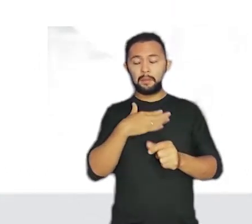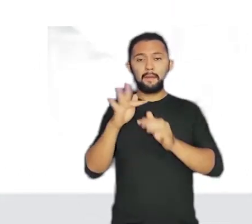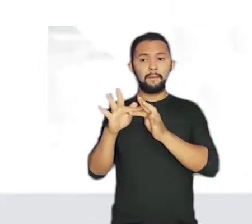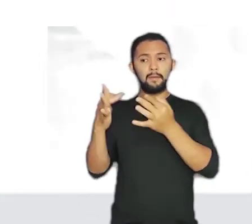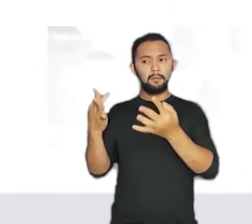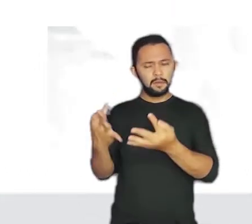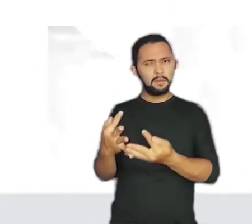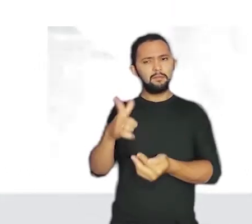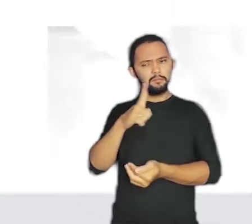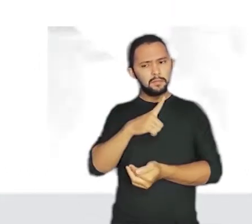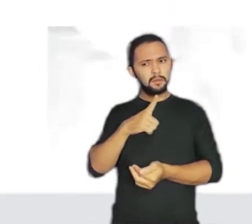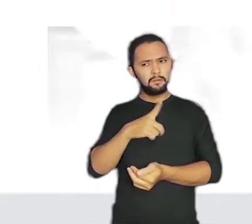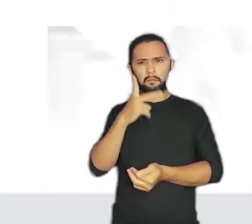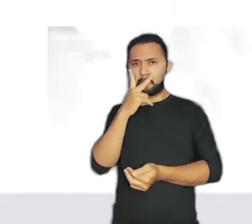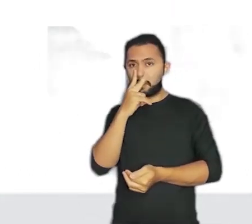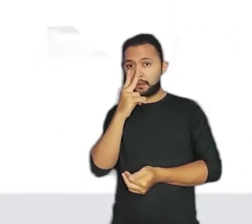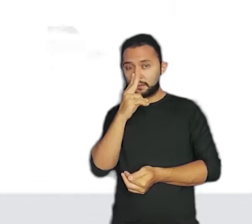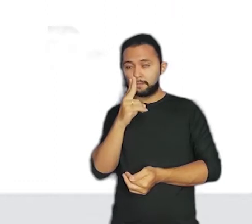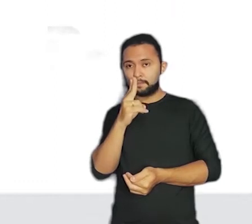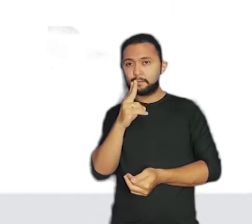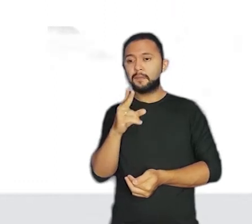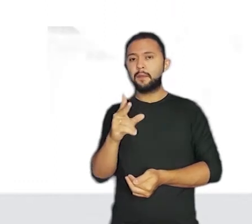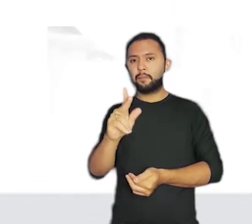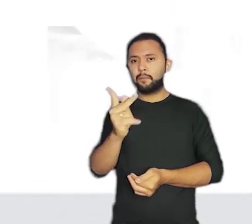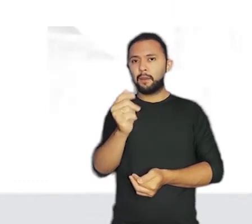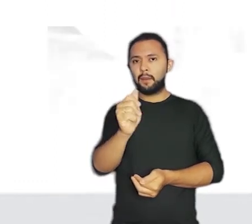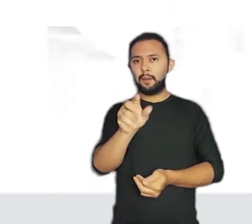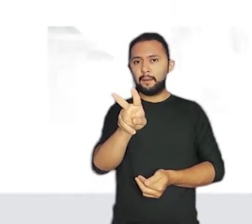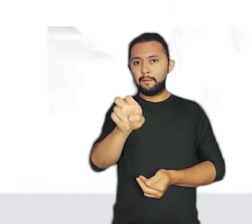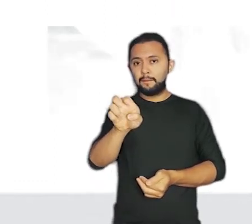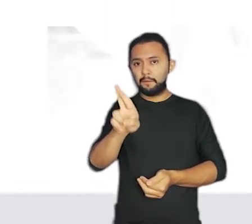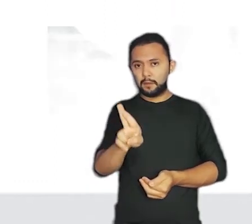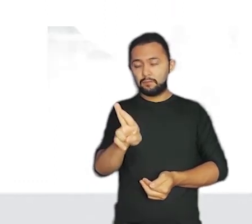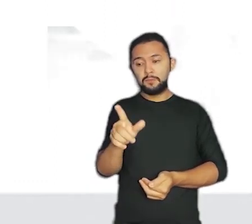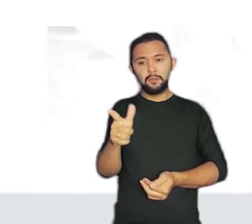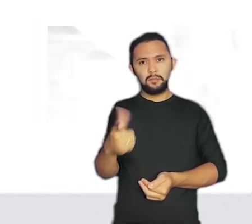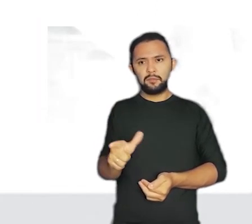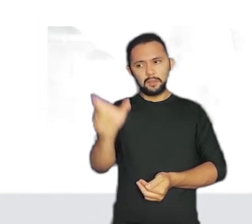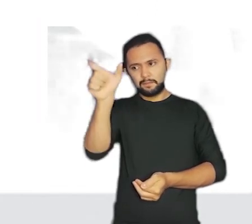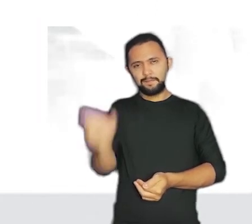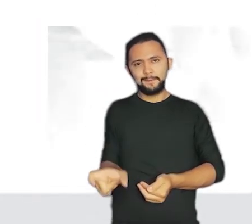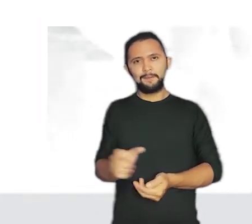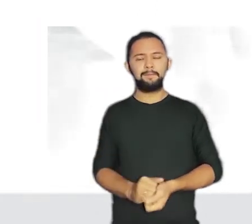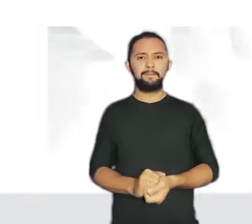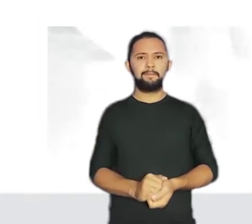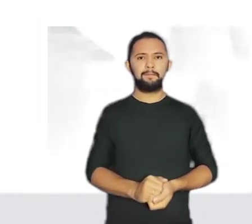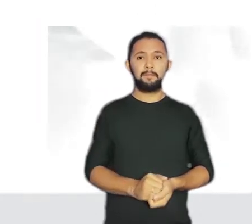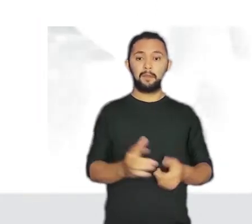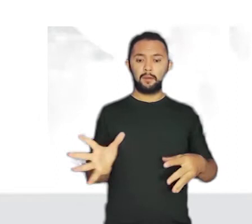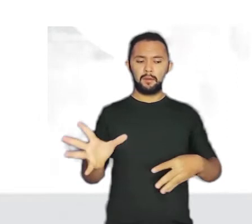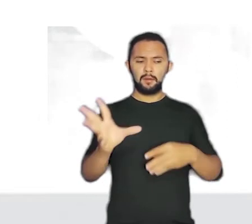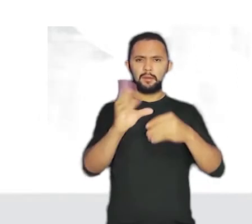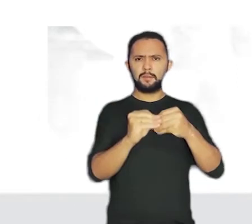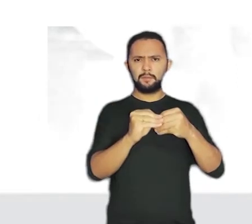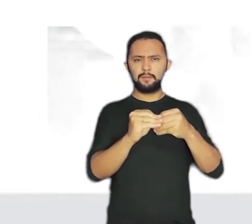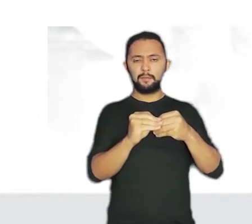existe um caso parecido. Verbo haver no sentido de existir, oração sem sujeito, tá? Então aí resumindo todos